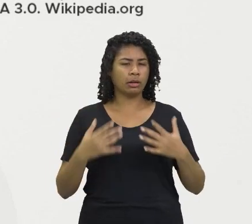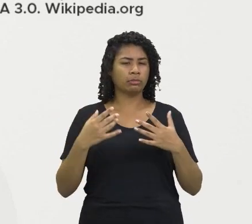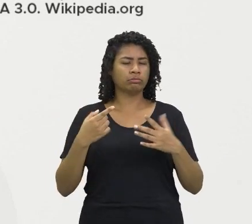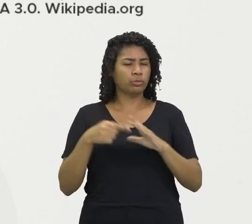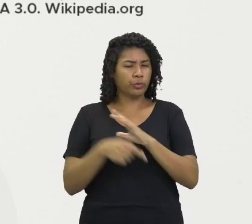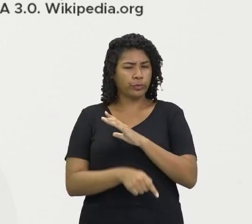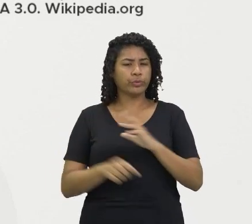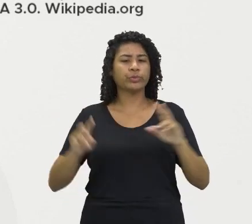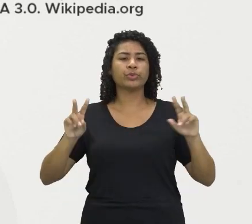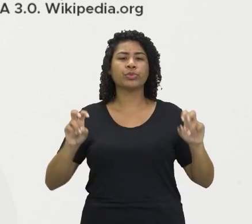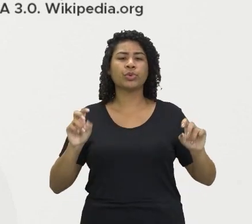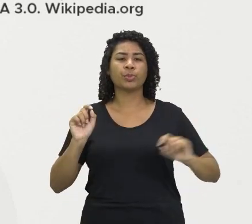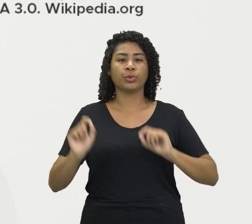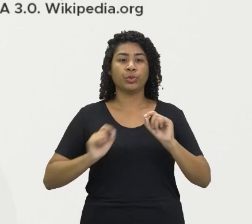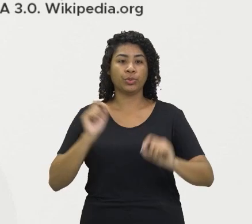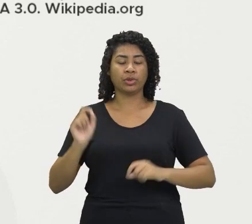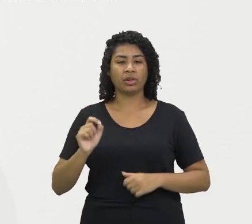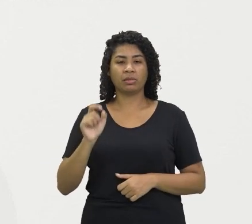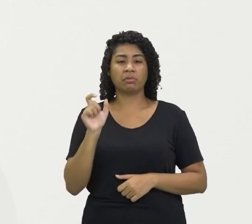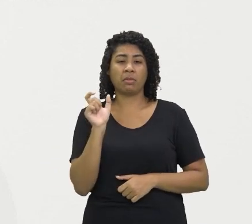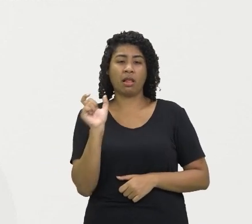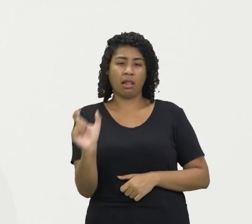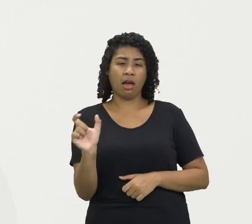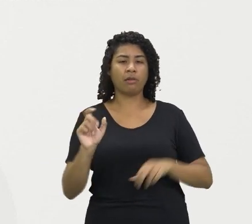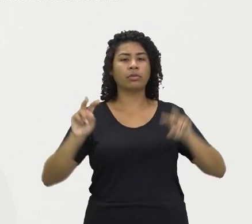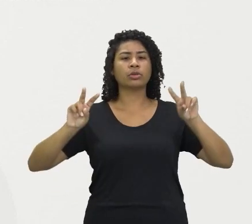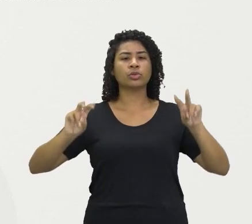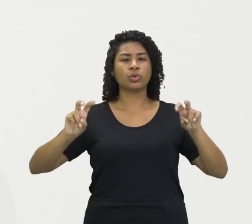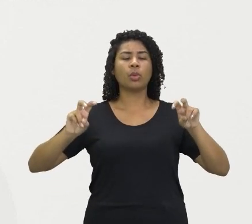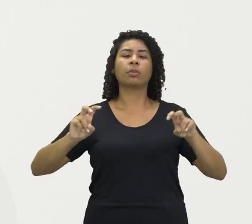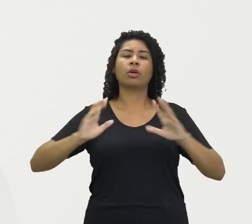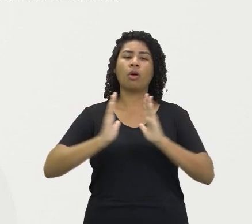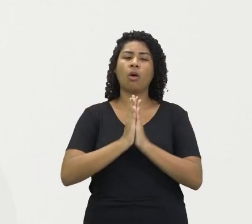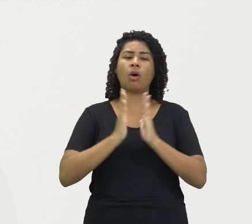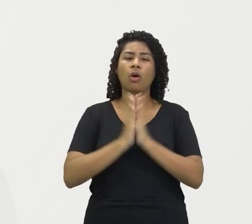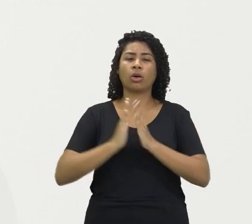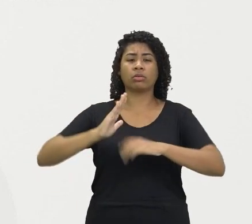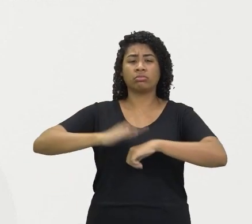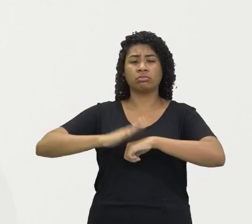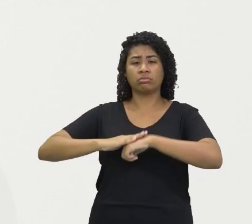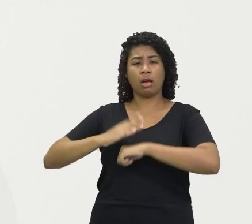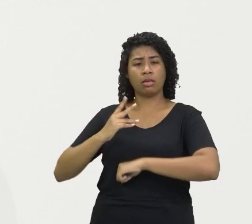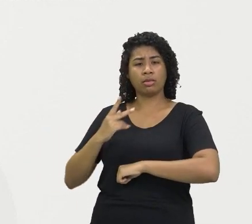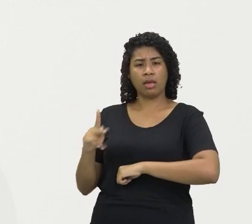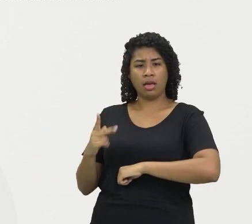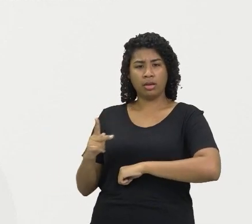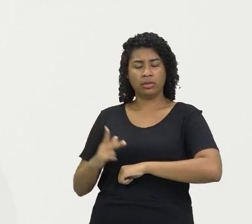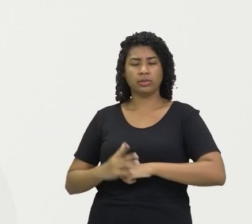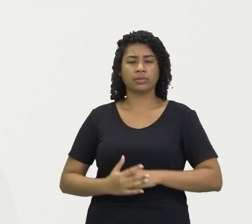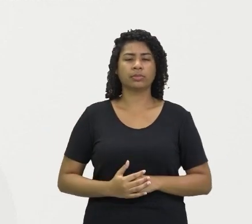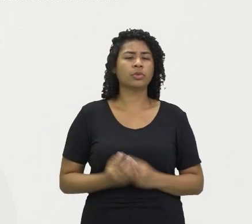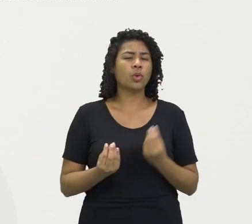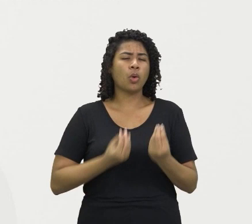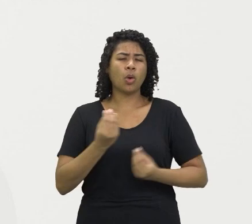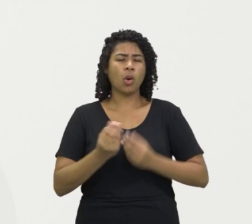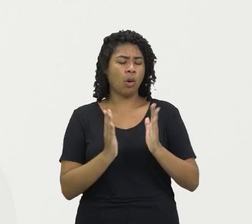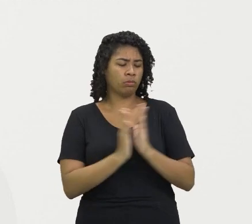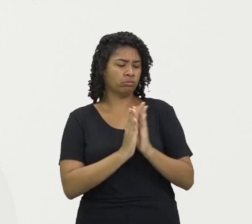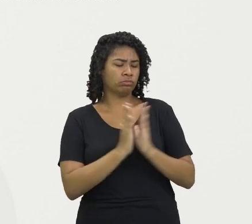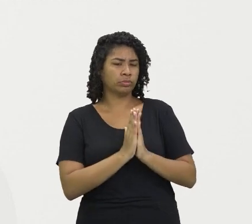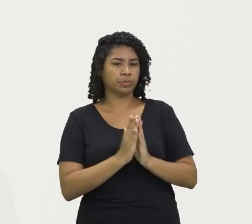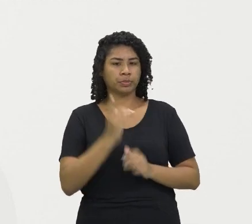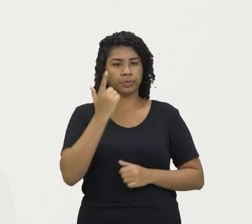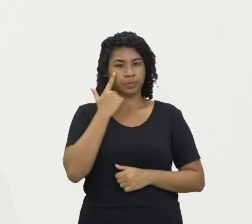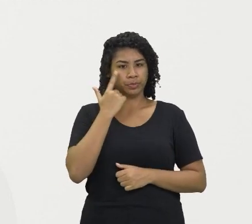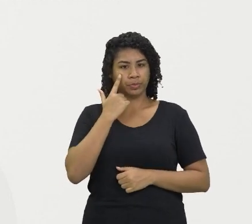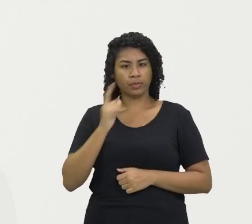tela alguns dizeres em relação à oração. Como é que acontece a oração na tradição do candomblé, né? Aqui a gente pode pensar